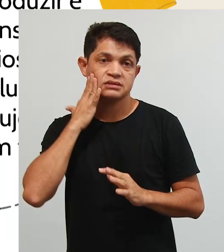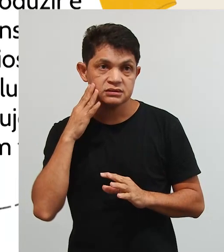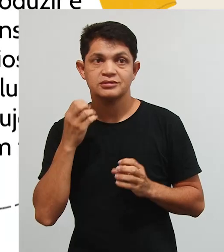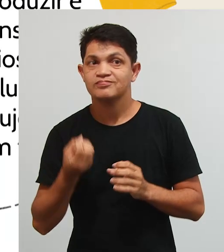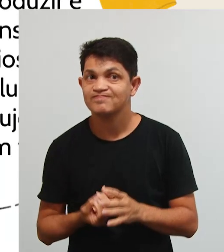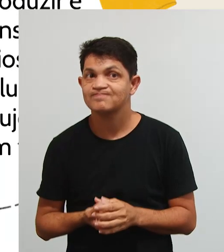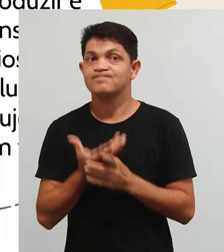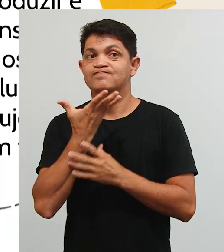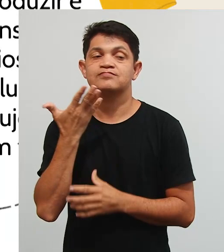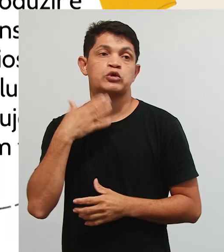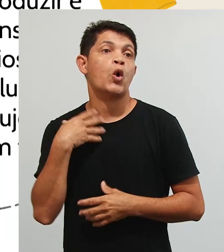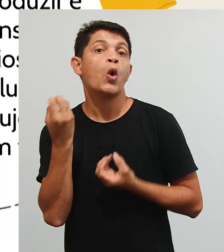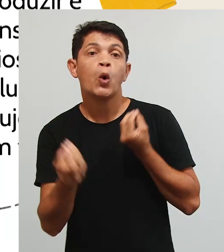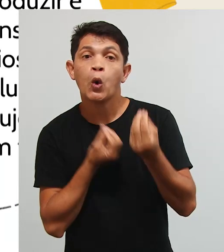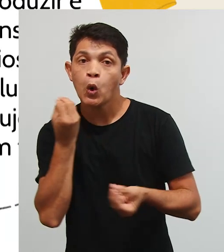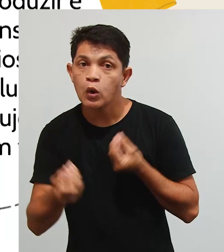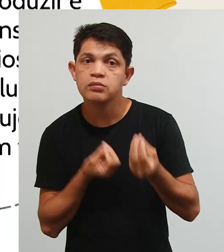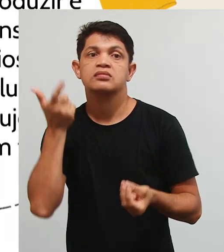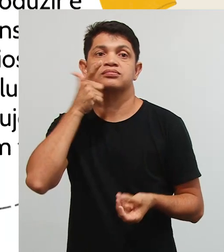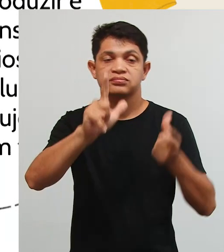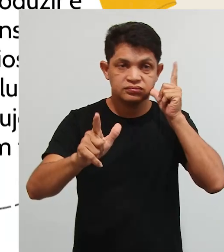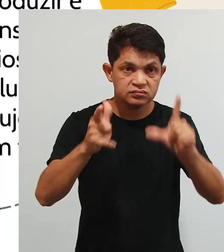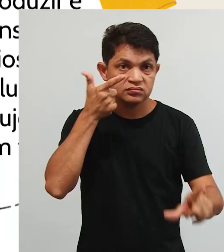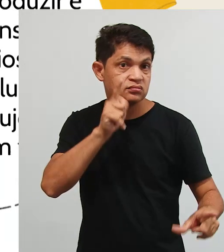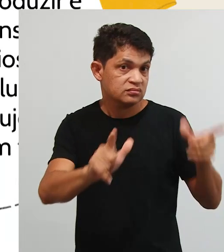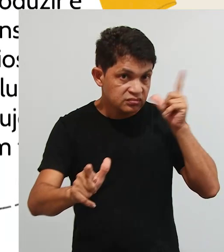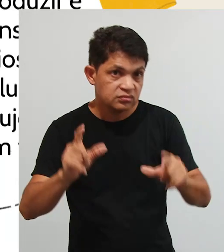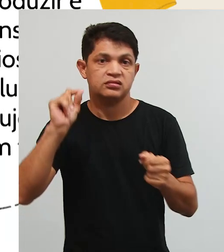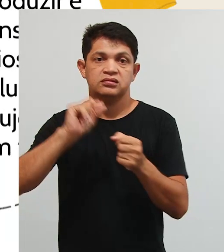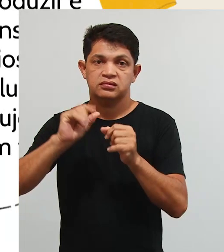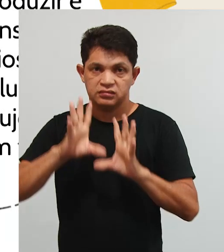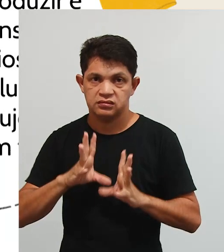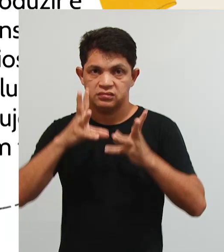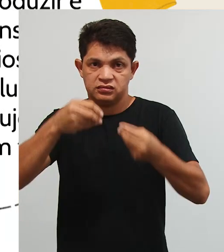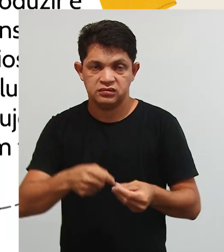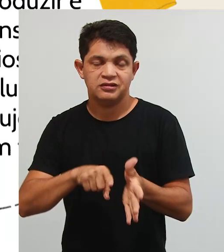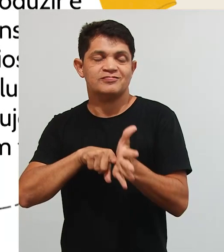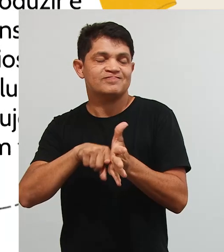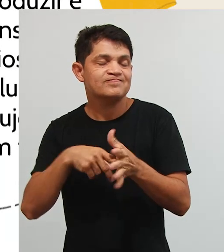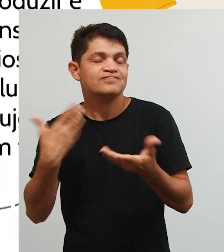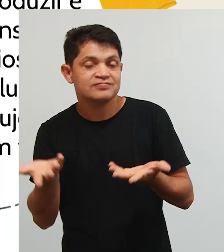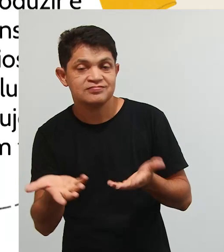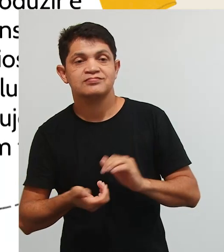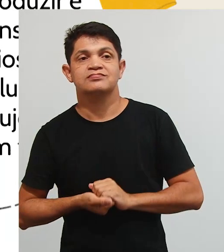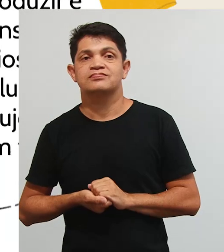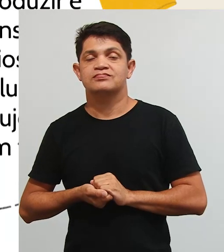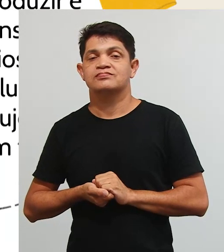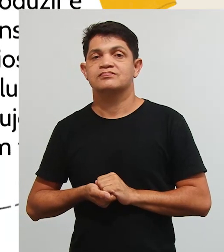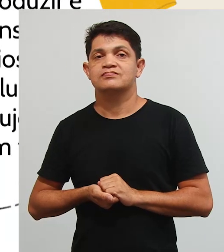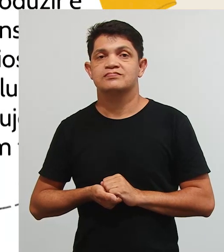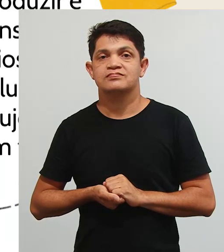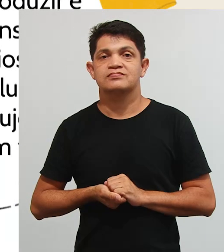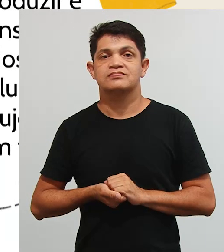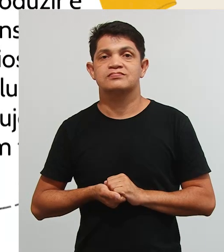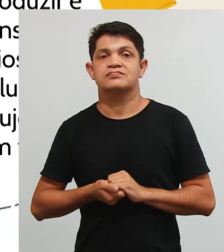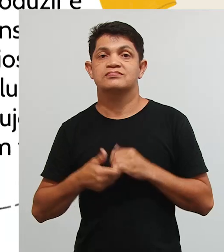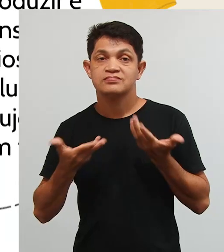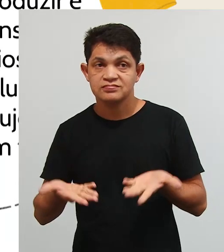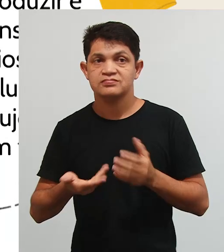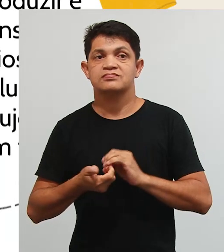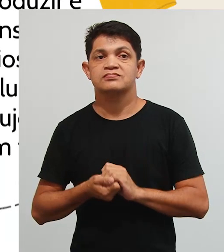que esse passo não seja significativo. E aí me lembra aqui agora a grande frase, né,